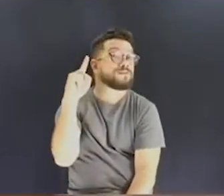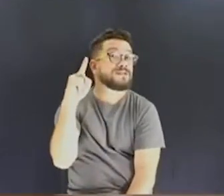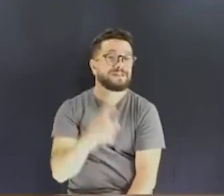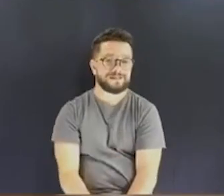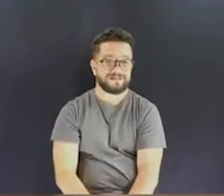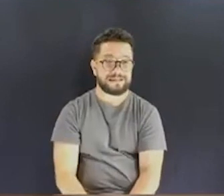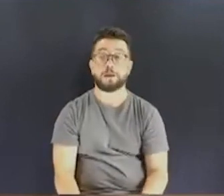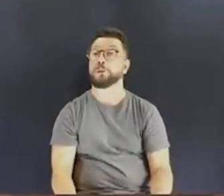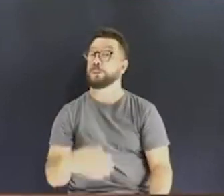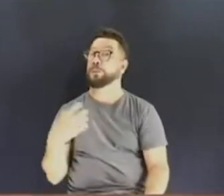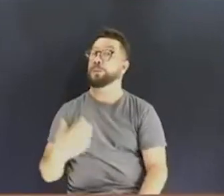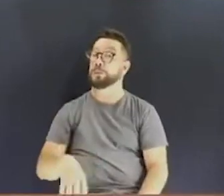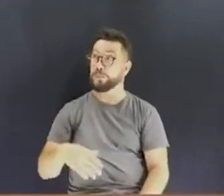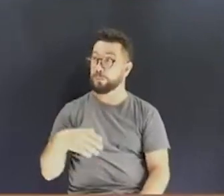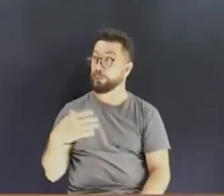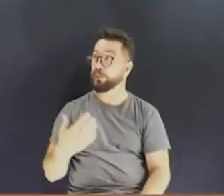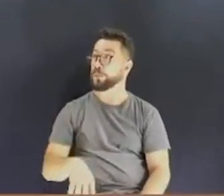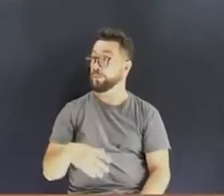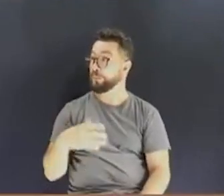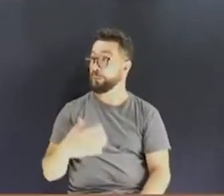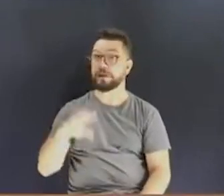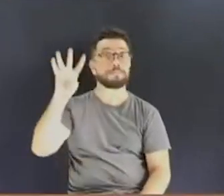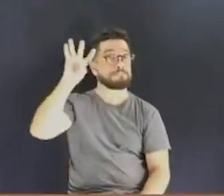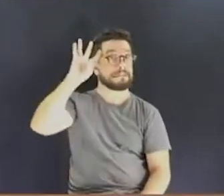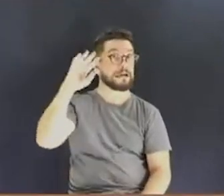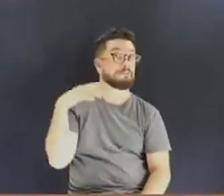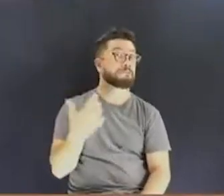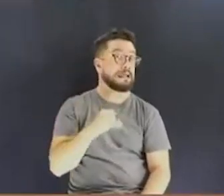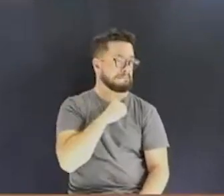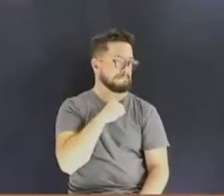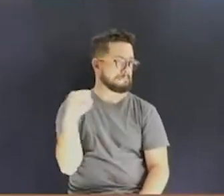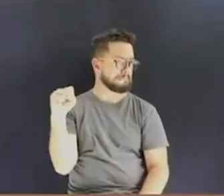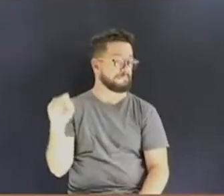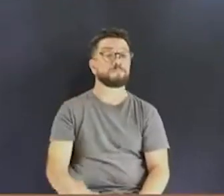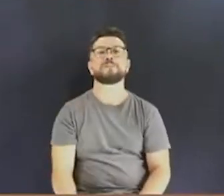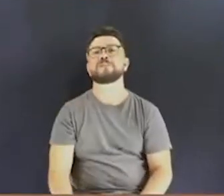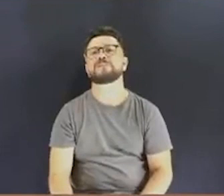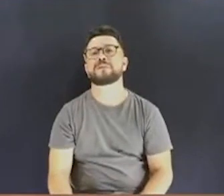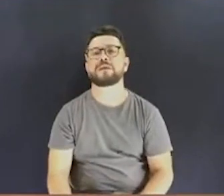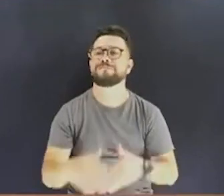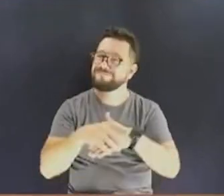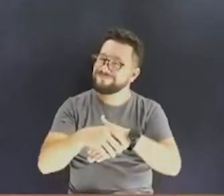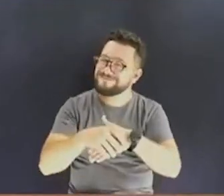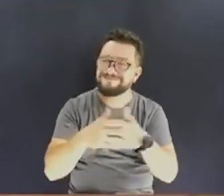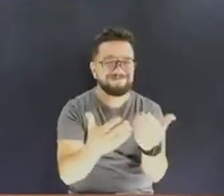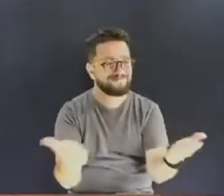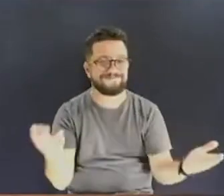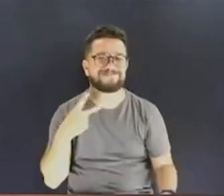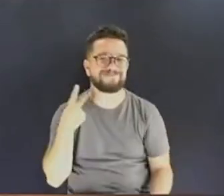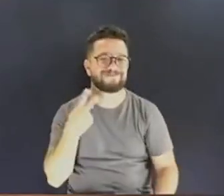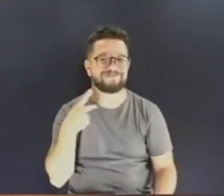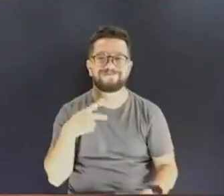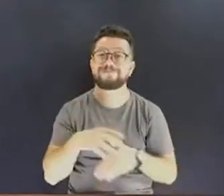dia. Bom, vamos lá. Já peço que apresentem aqui, cumprimento meus colegas vereadores e vereadoras, cumprimento meus